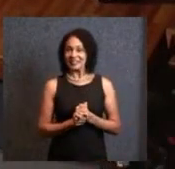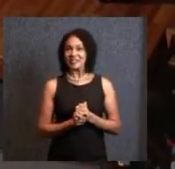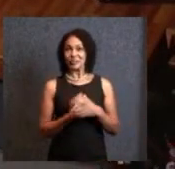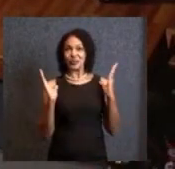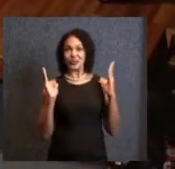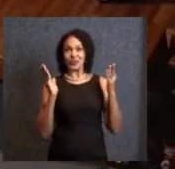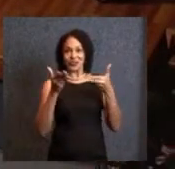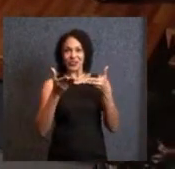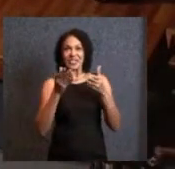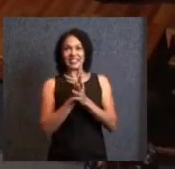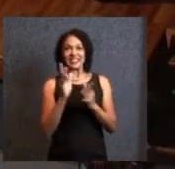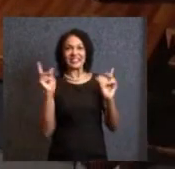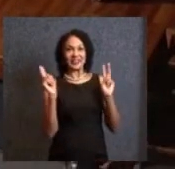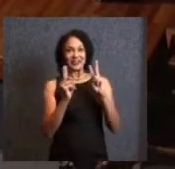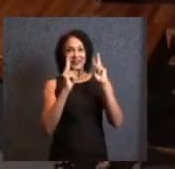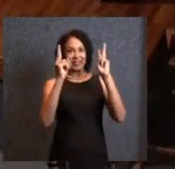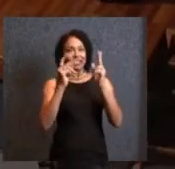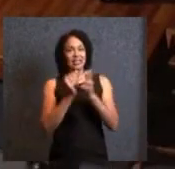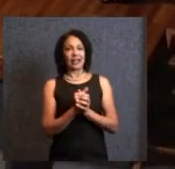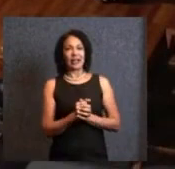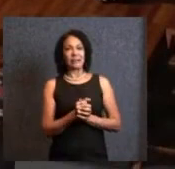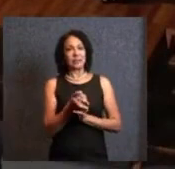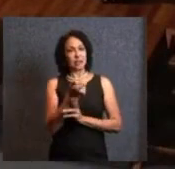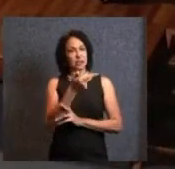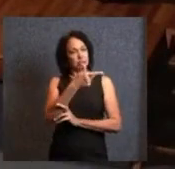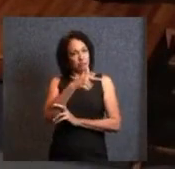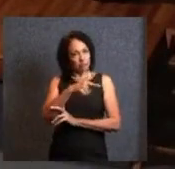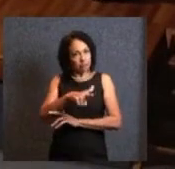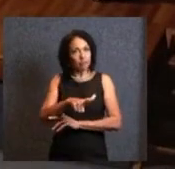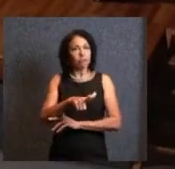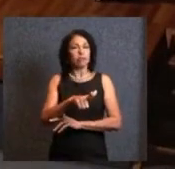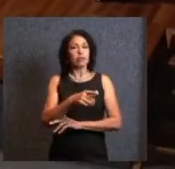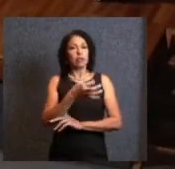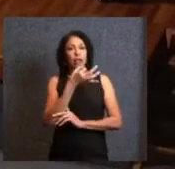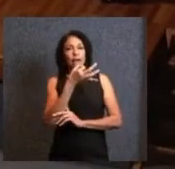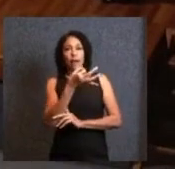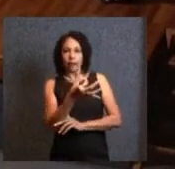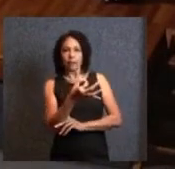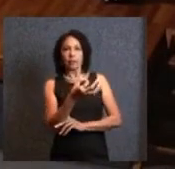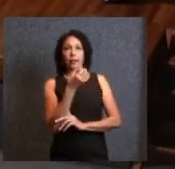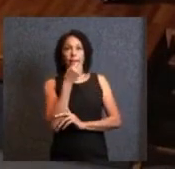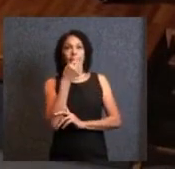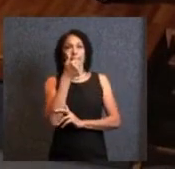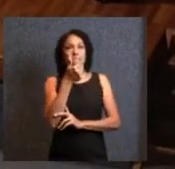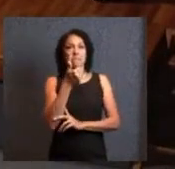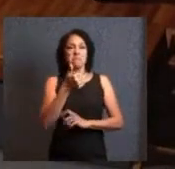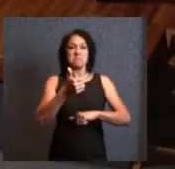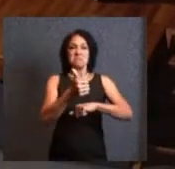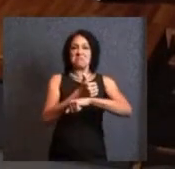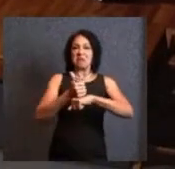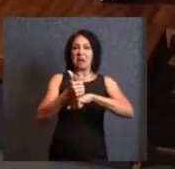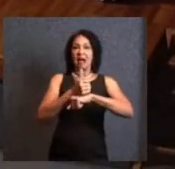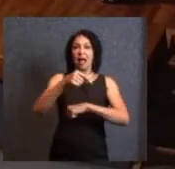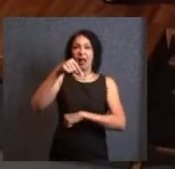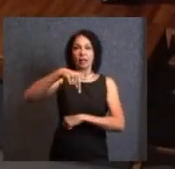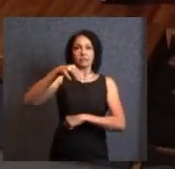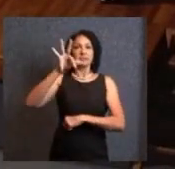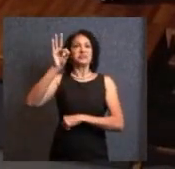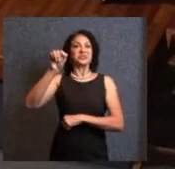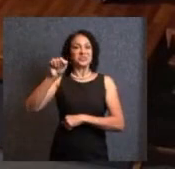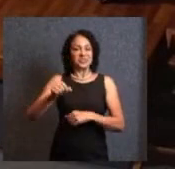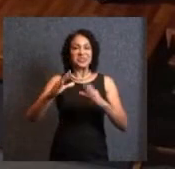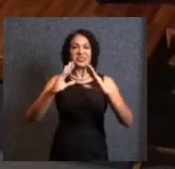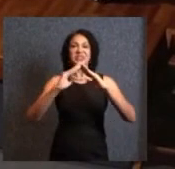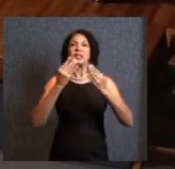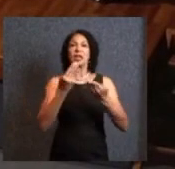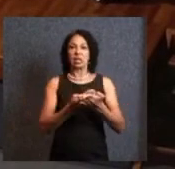resultados. Reforço a fala da colega, onde ela cita que nós temos bons profissionais dentro dos nossos espaços escolares